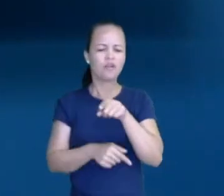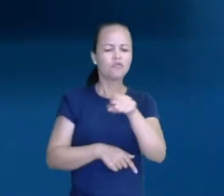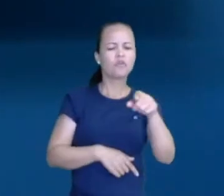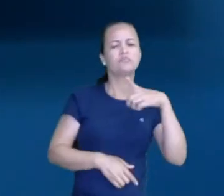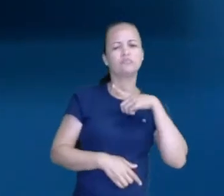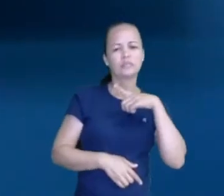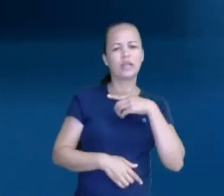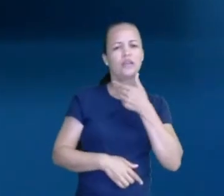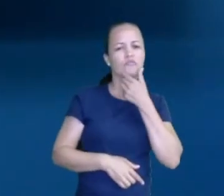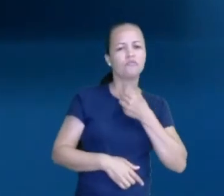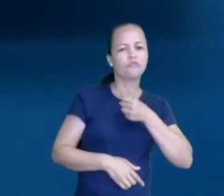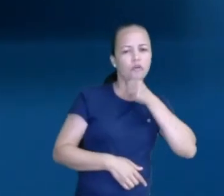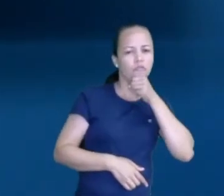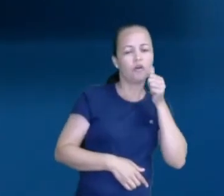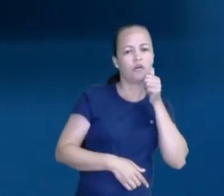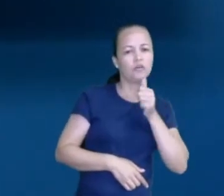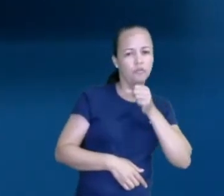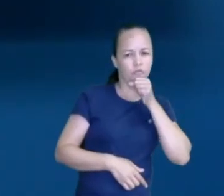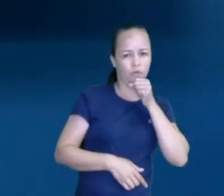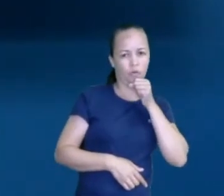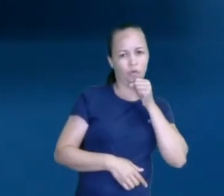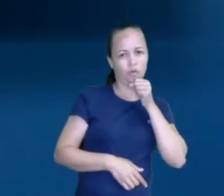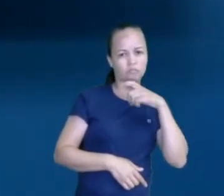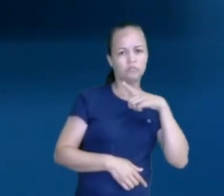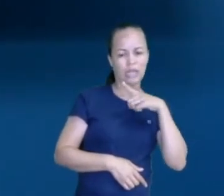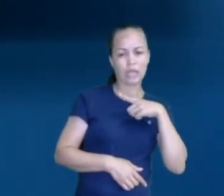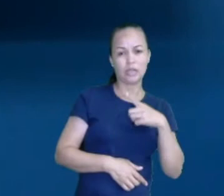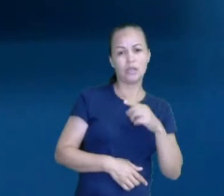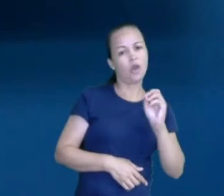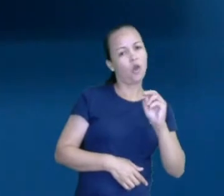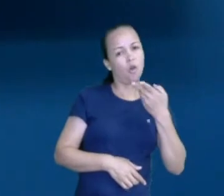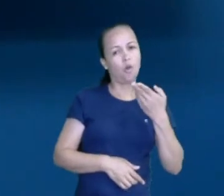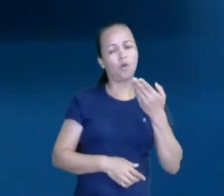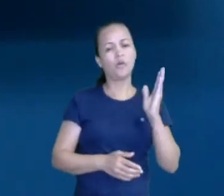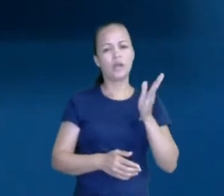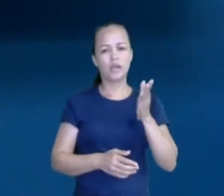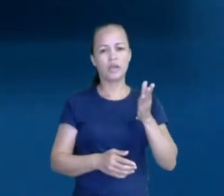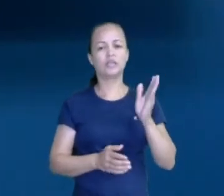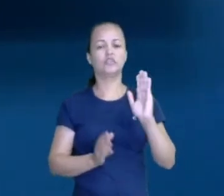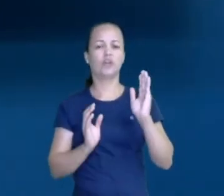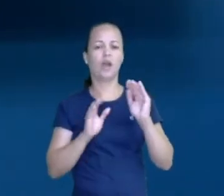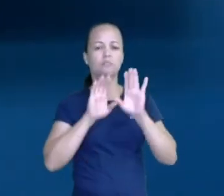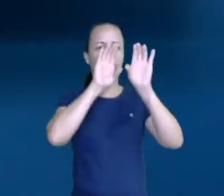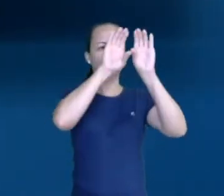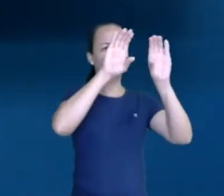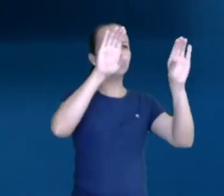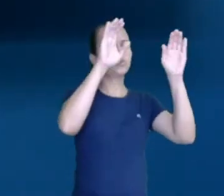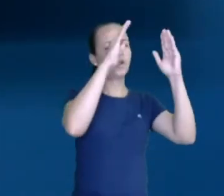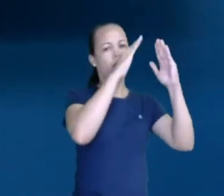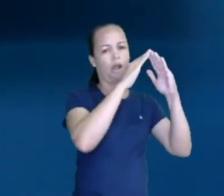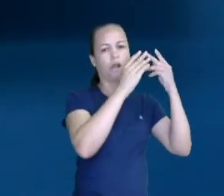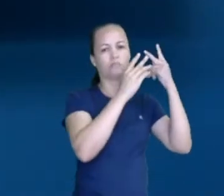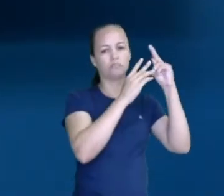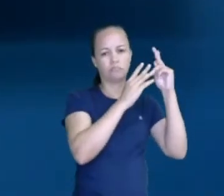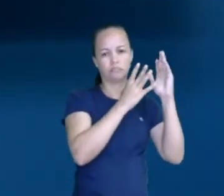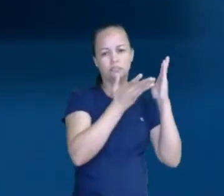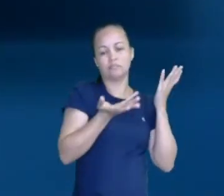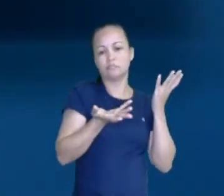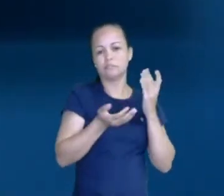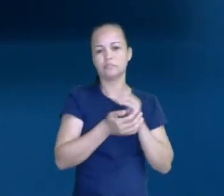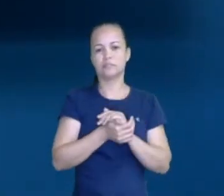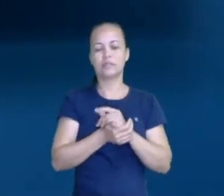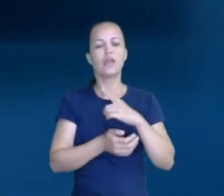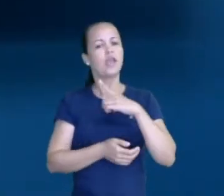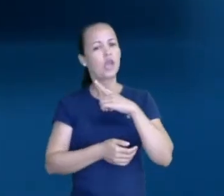já moram no céu? Sabia que eu tenho ainda uma vovó um vovô e até uma